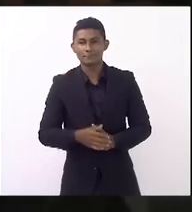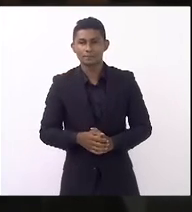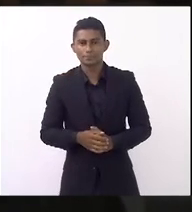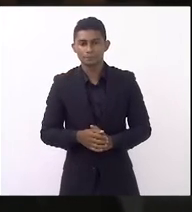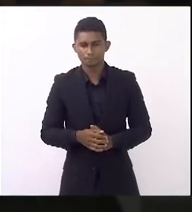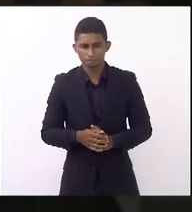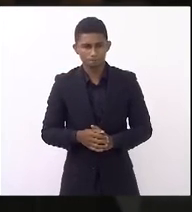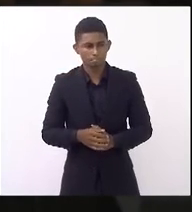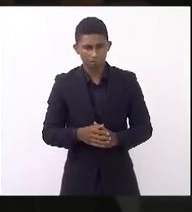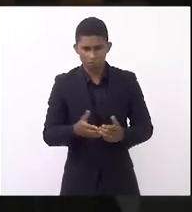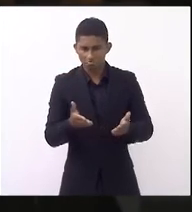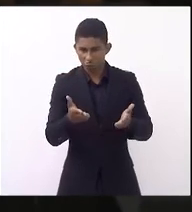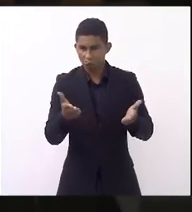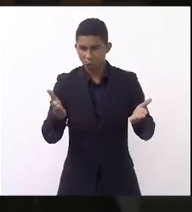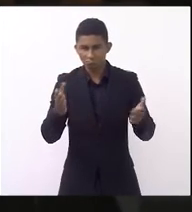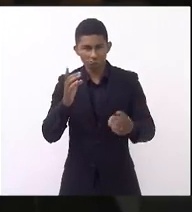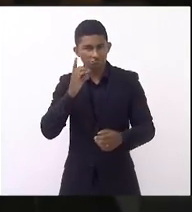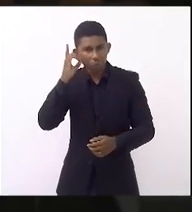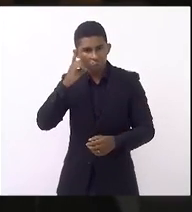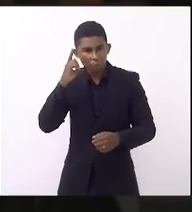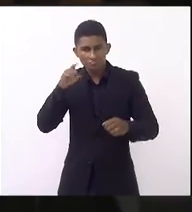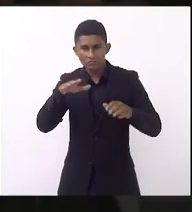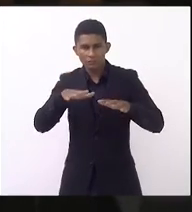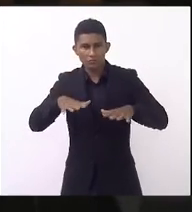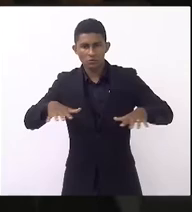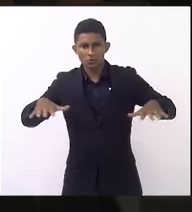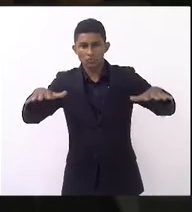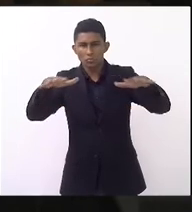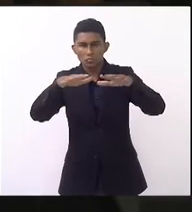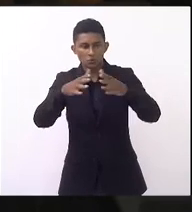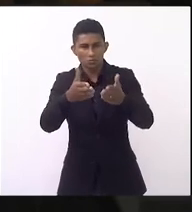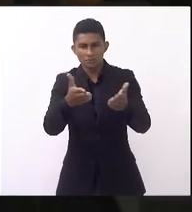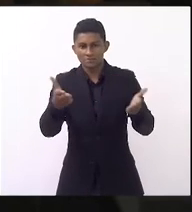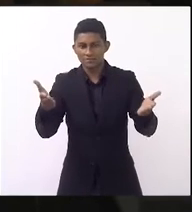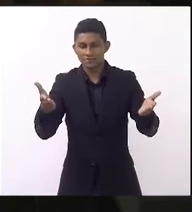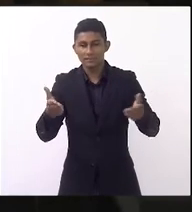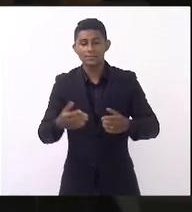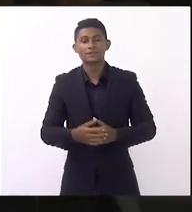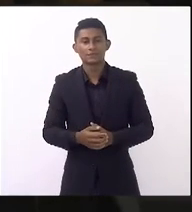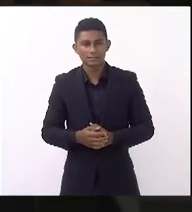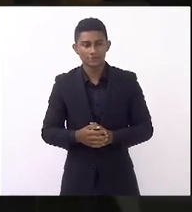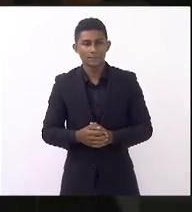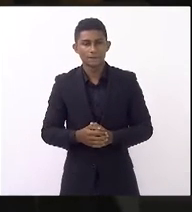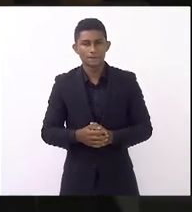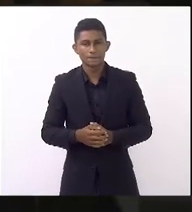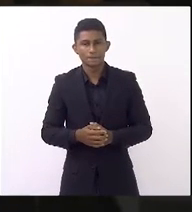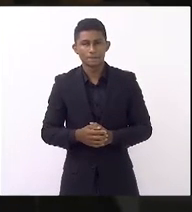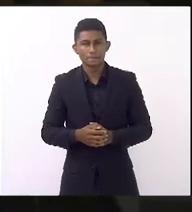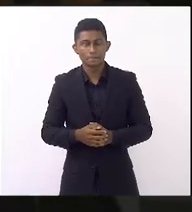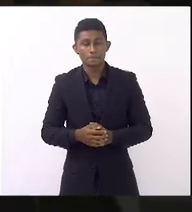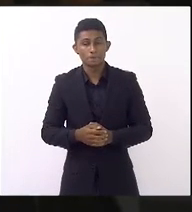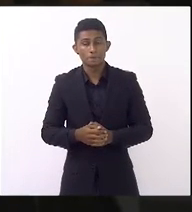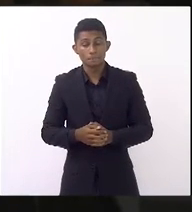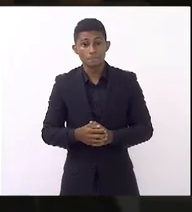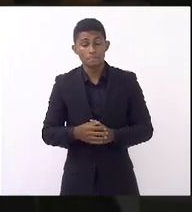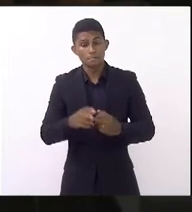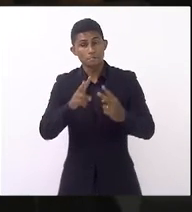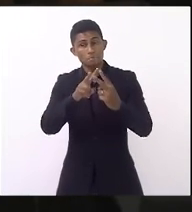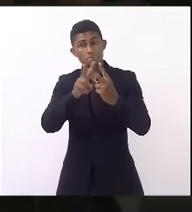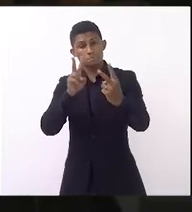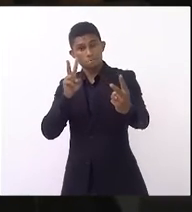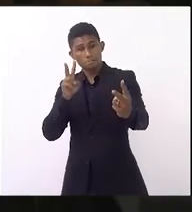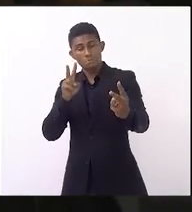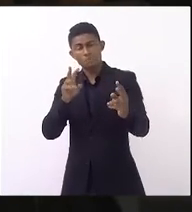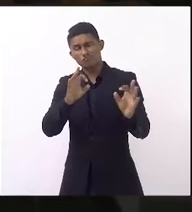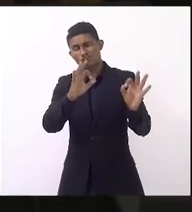senhoras e senhores deputados que nos assistem de forma remota